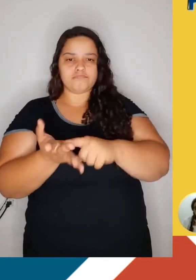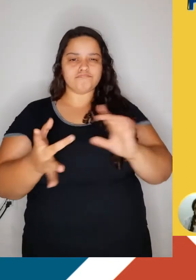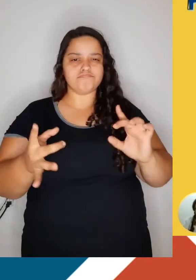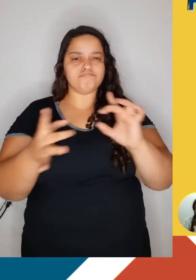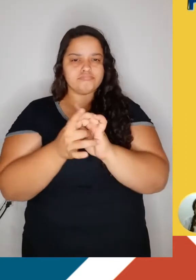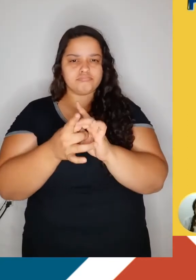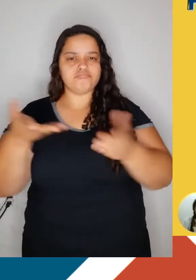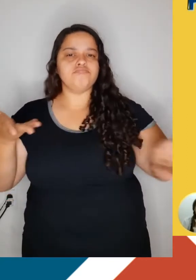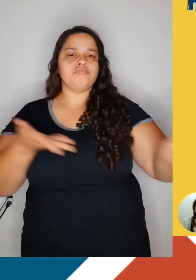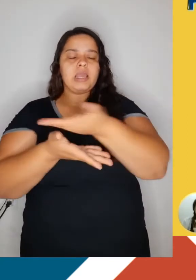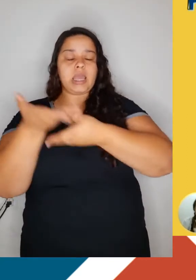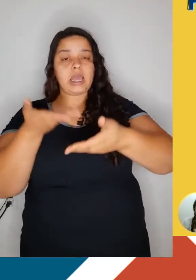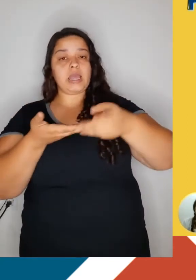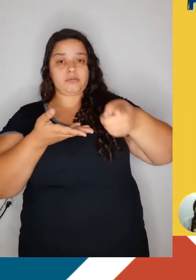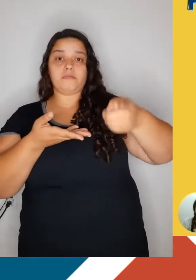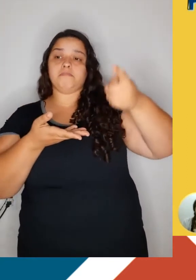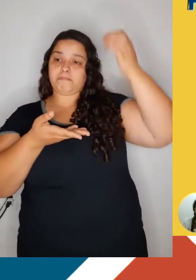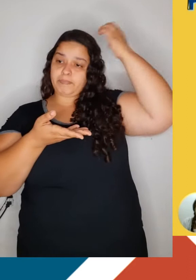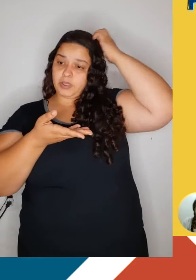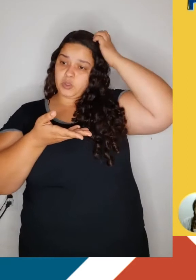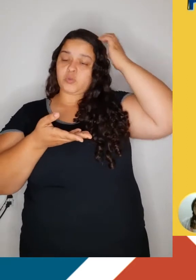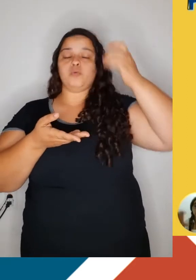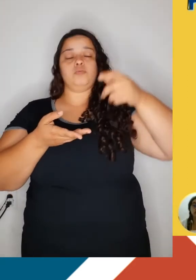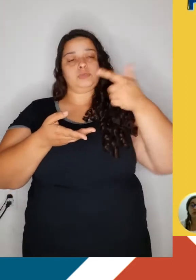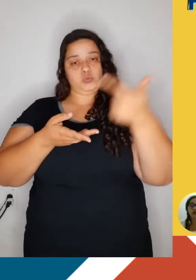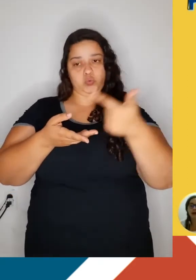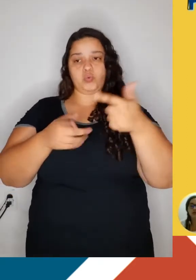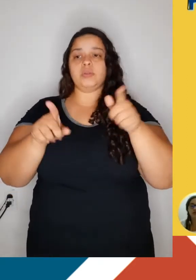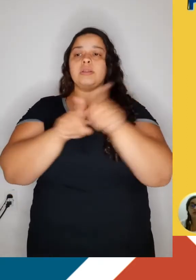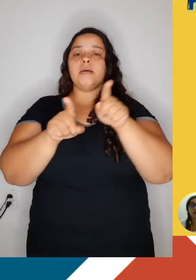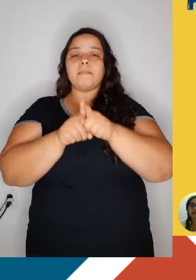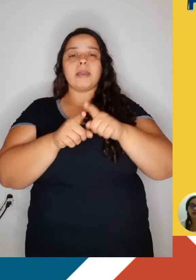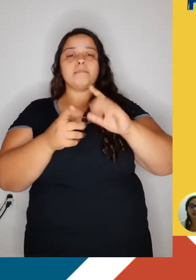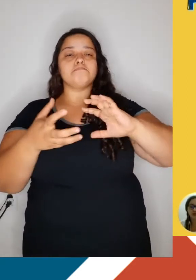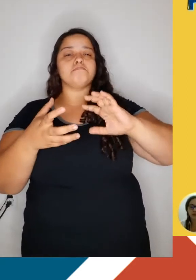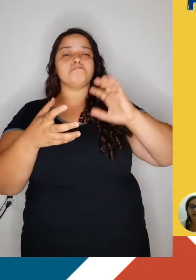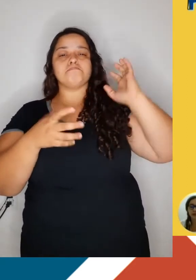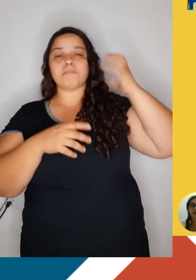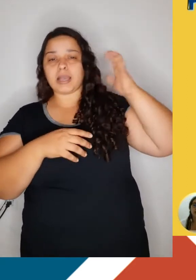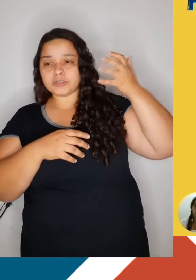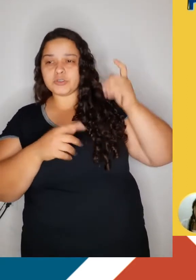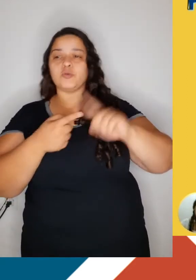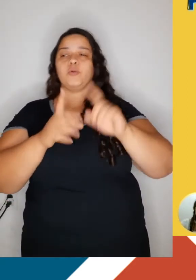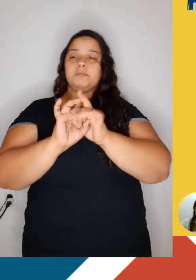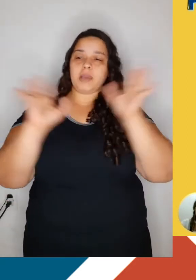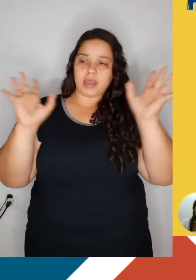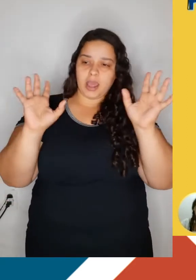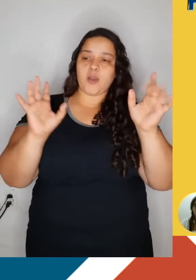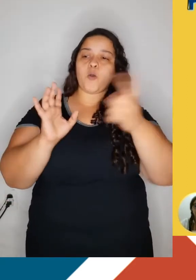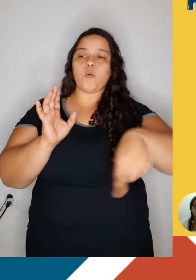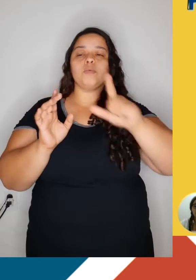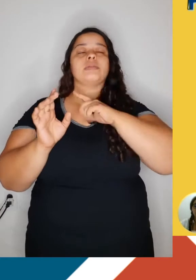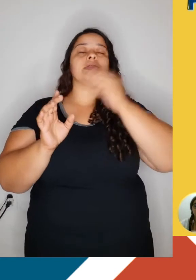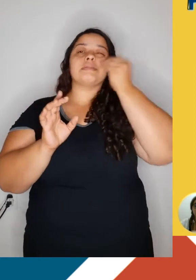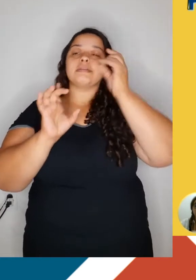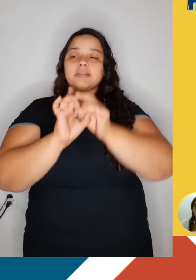pacto estabelecido entre o imperador Dom Pedro II e os dois partidos políticos do período, o Partido Liberal,